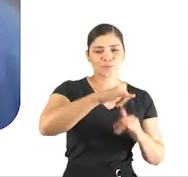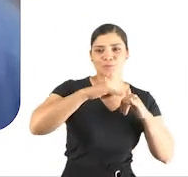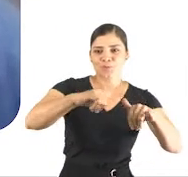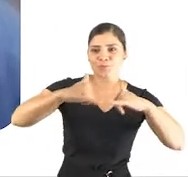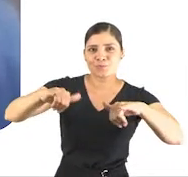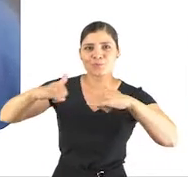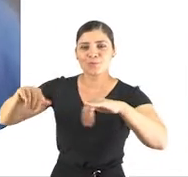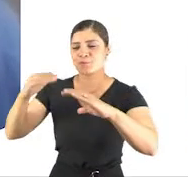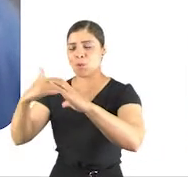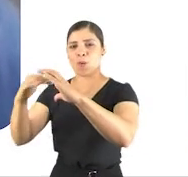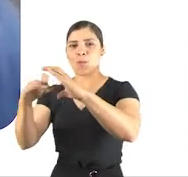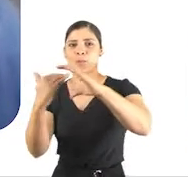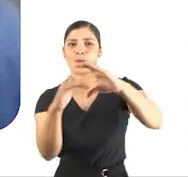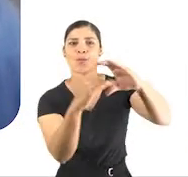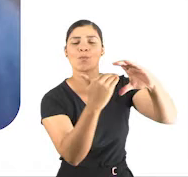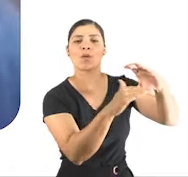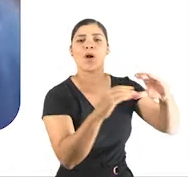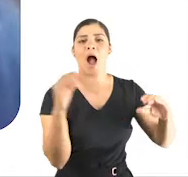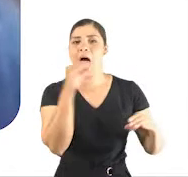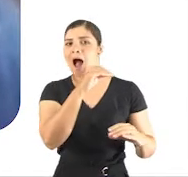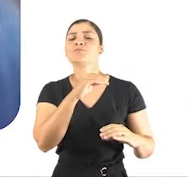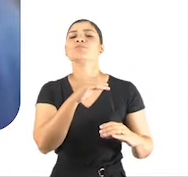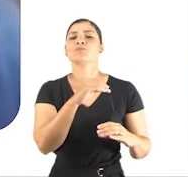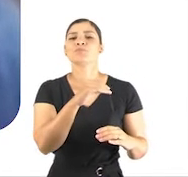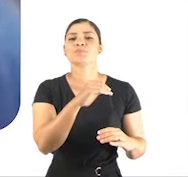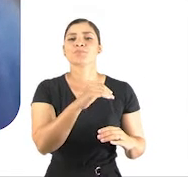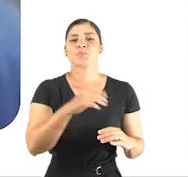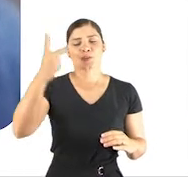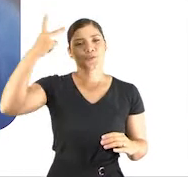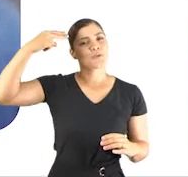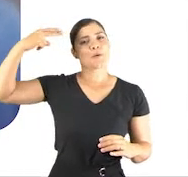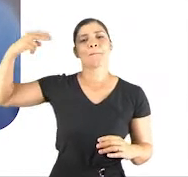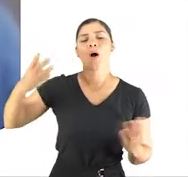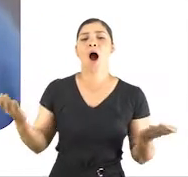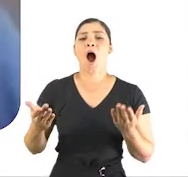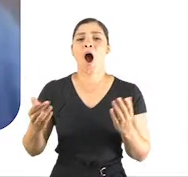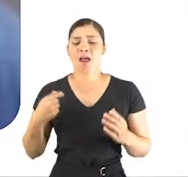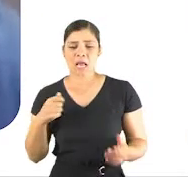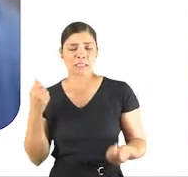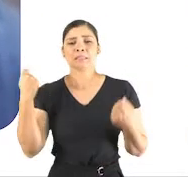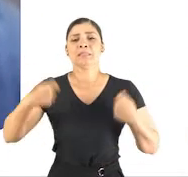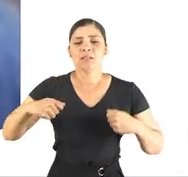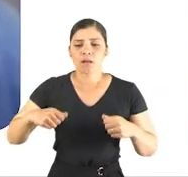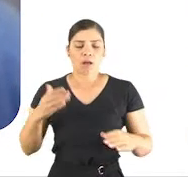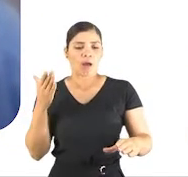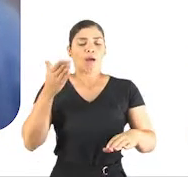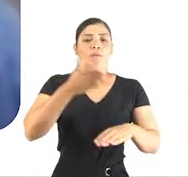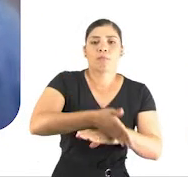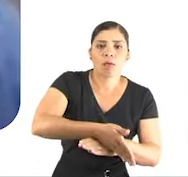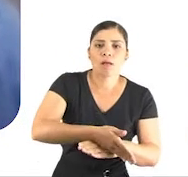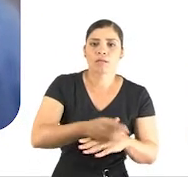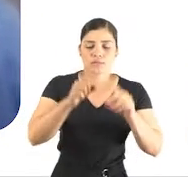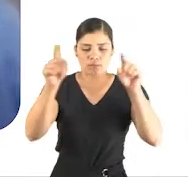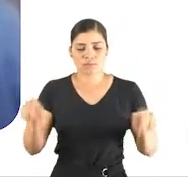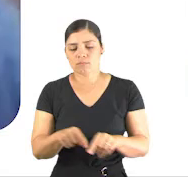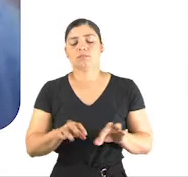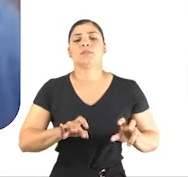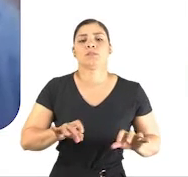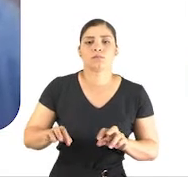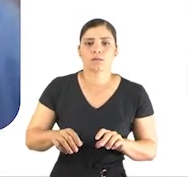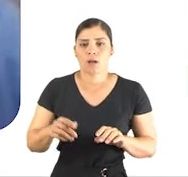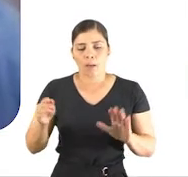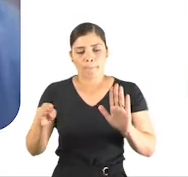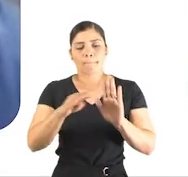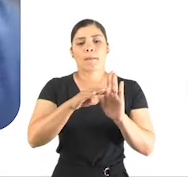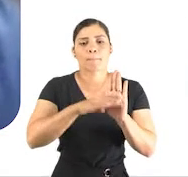para o fornecedor, isso tudo automático. Então, não preciso entrar na minha base de pedidos, não